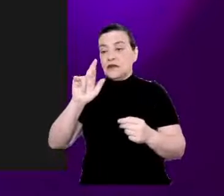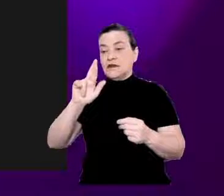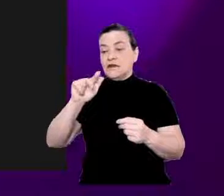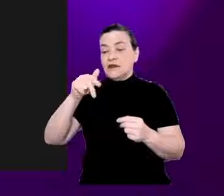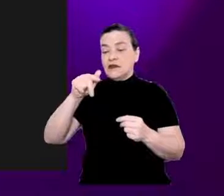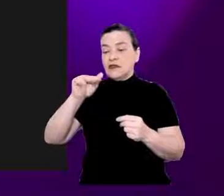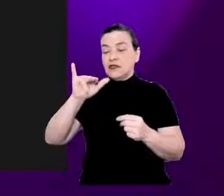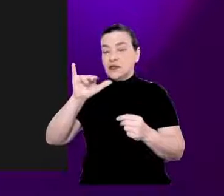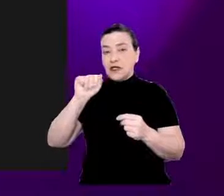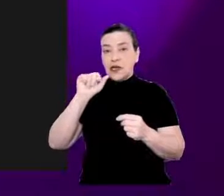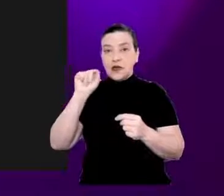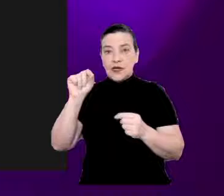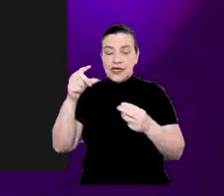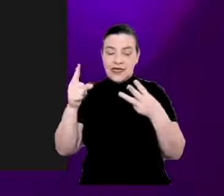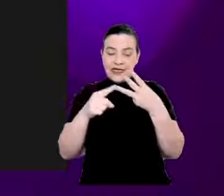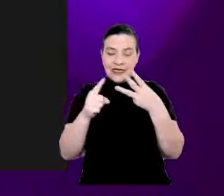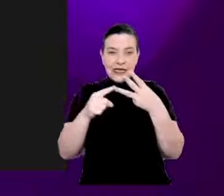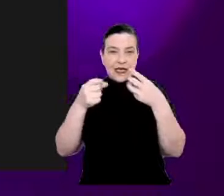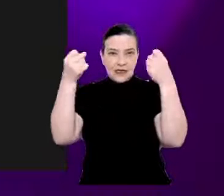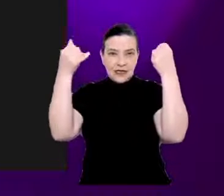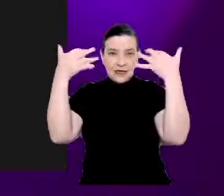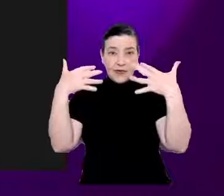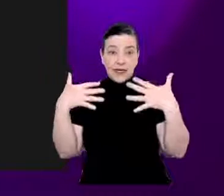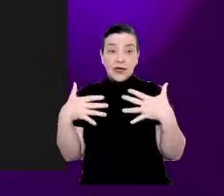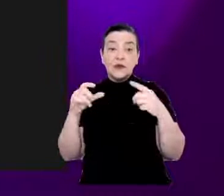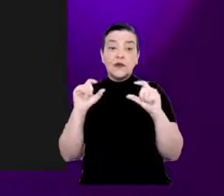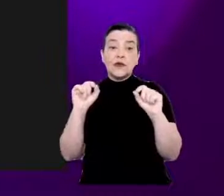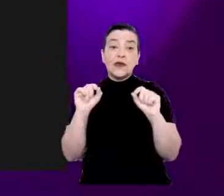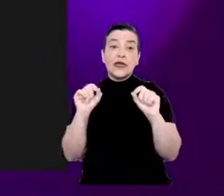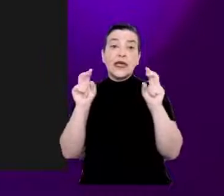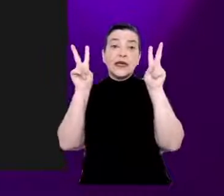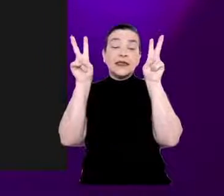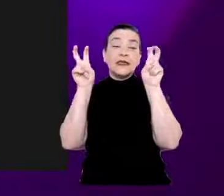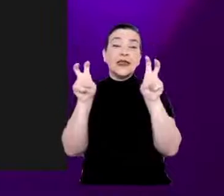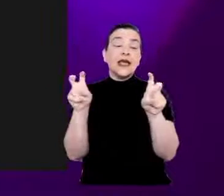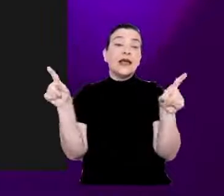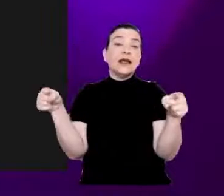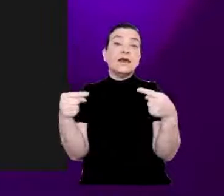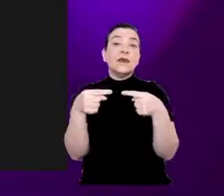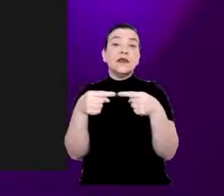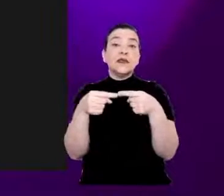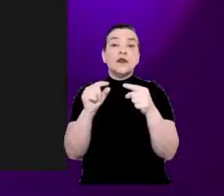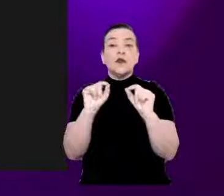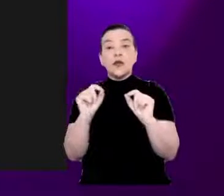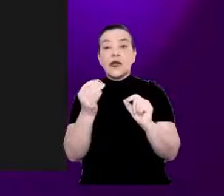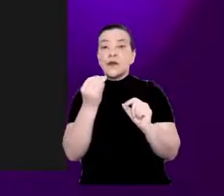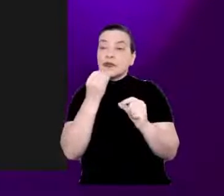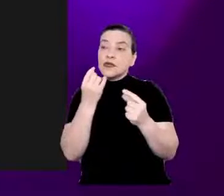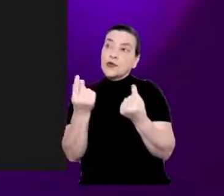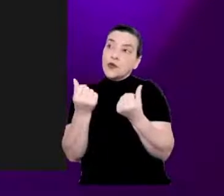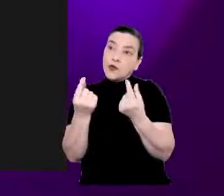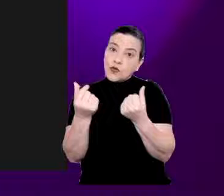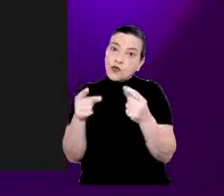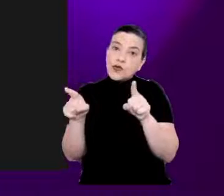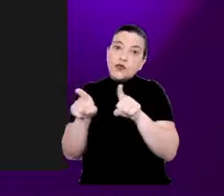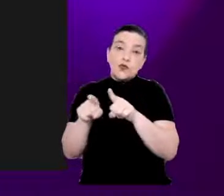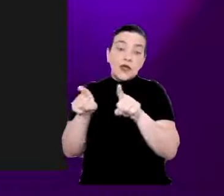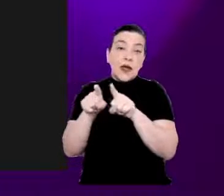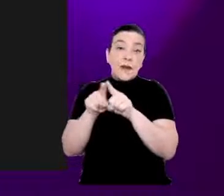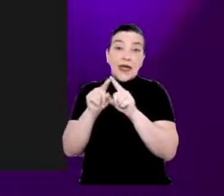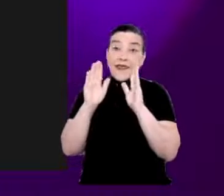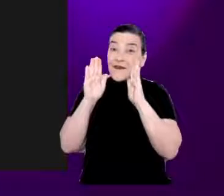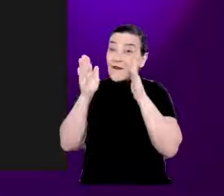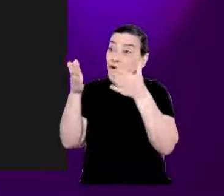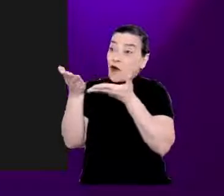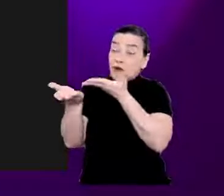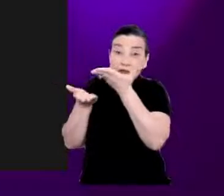moderando o terceiro bloco, aspectos relacionados com custos, remuneração baseada em valor,